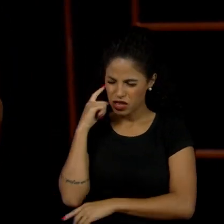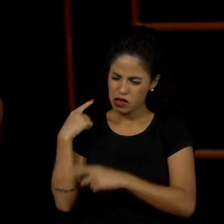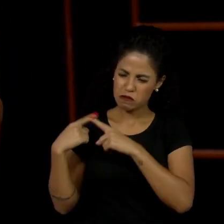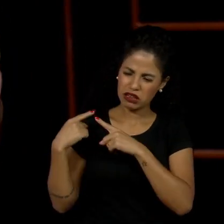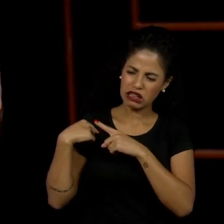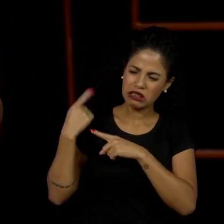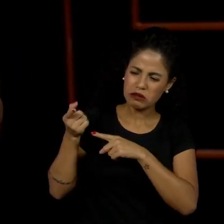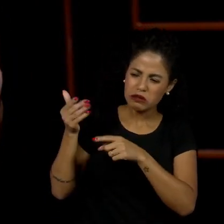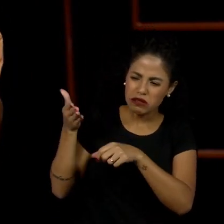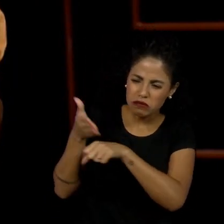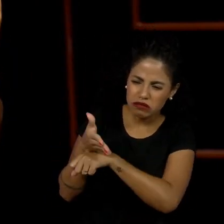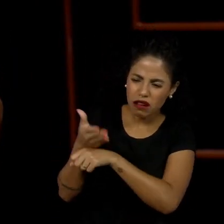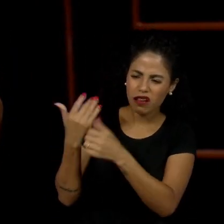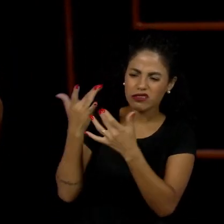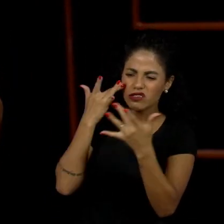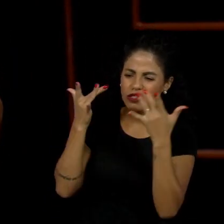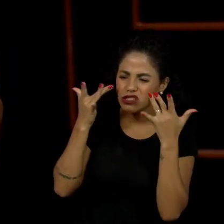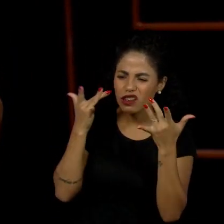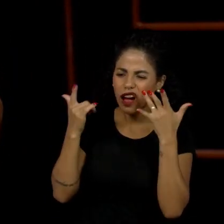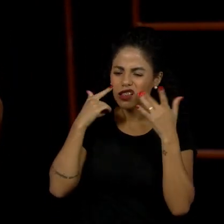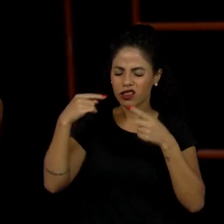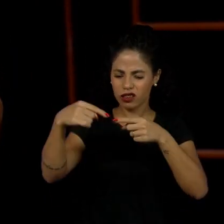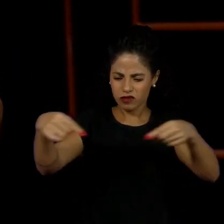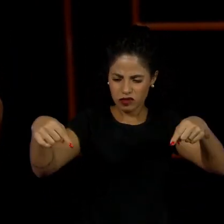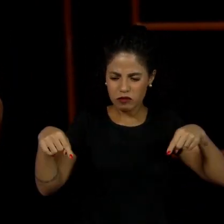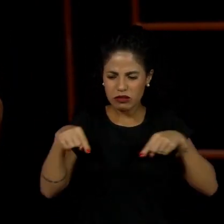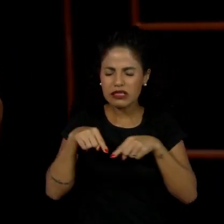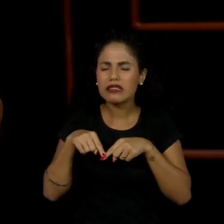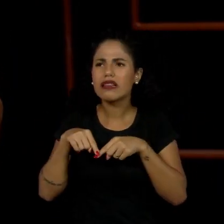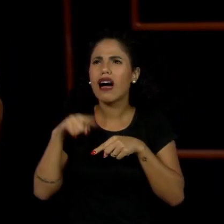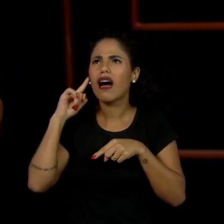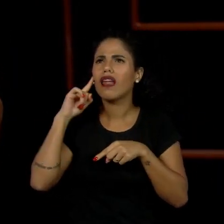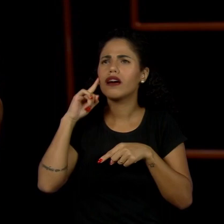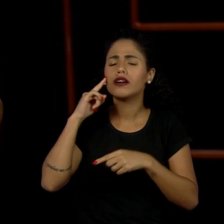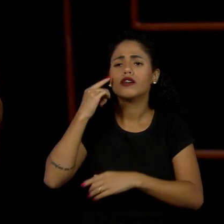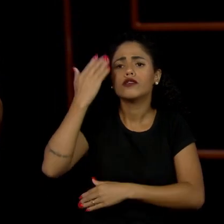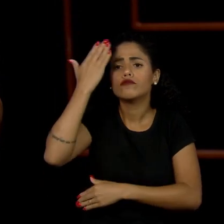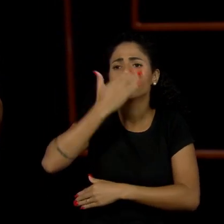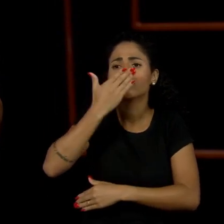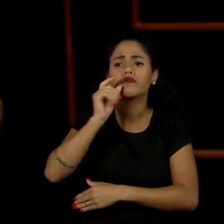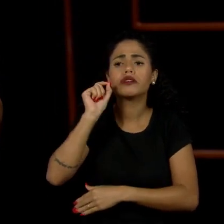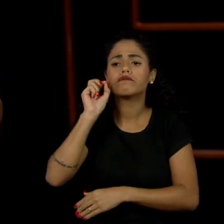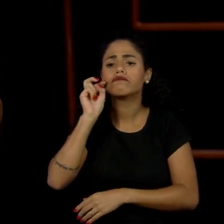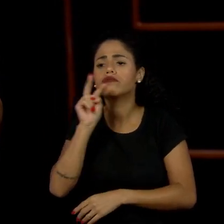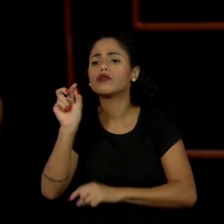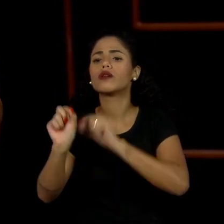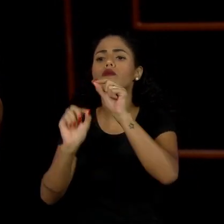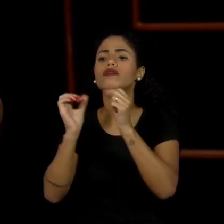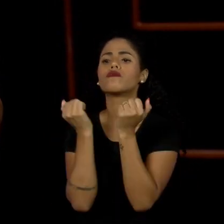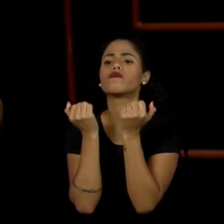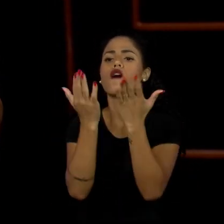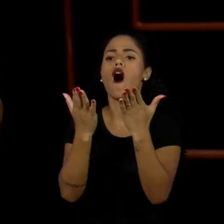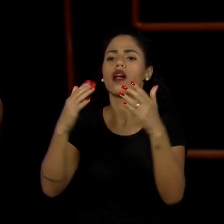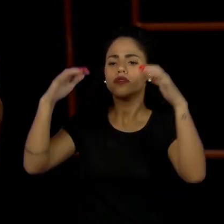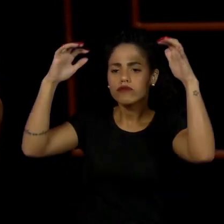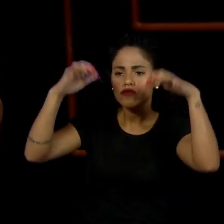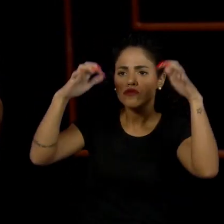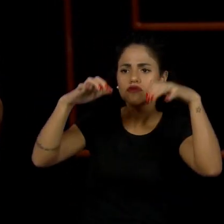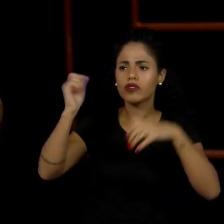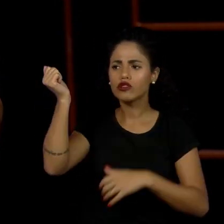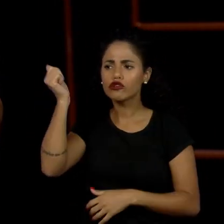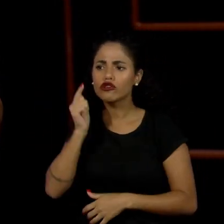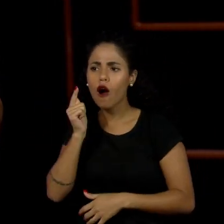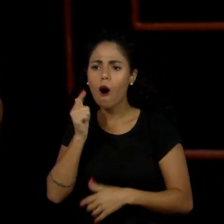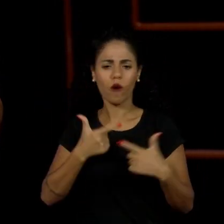tarde inteira fechada numa sala escura, sem janela, não sei se lá fora está chovendo, está fazendo sol, se estourou